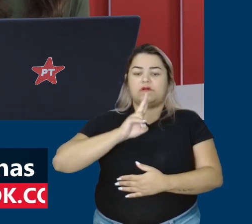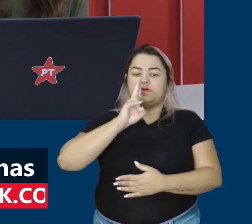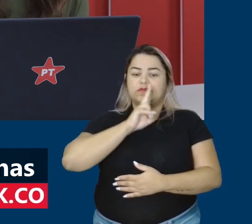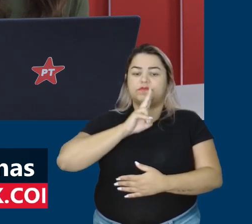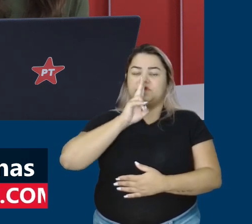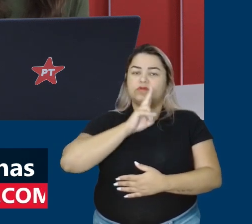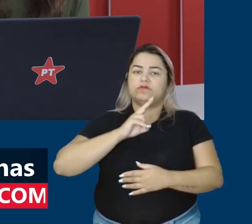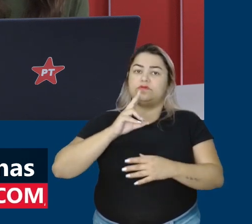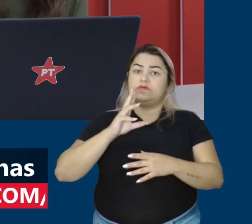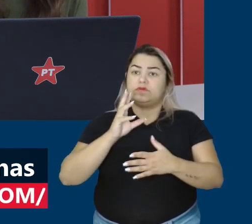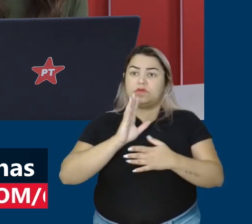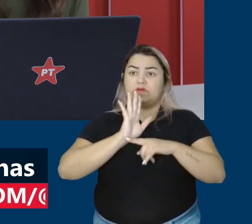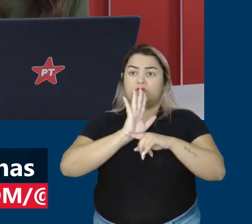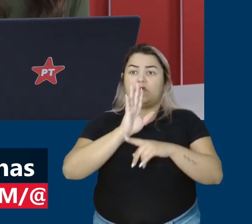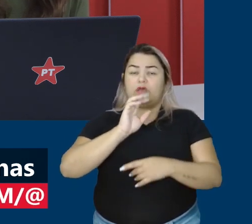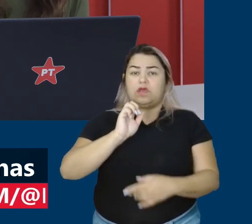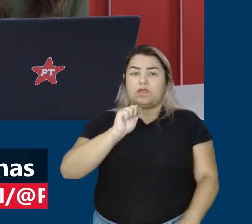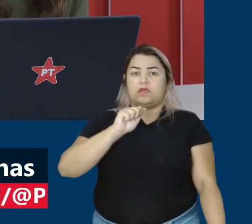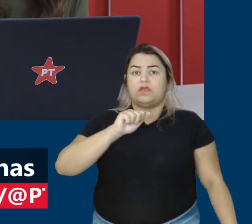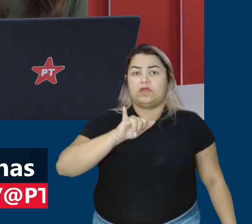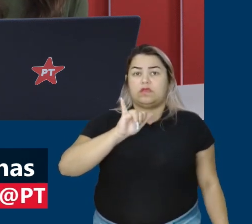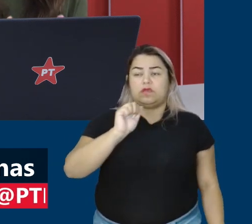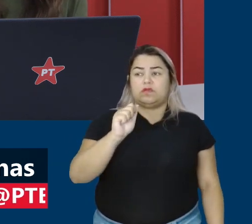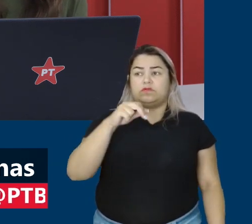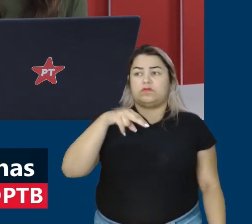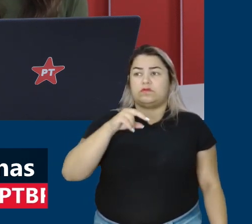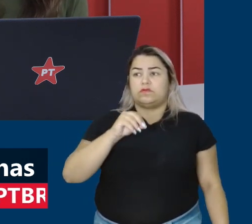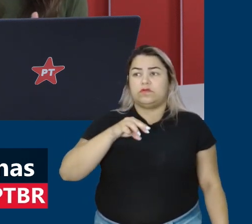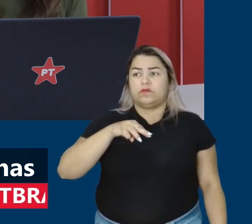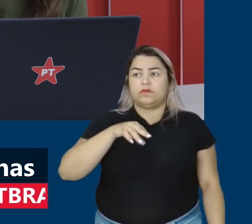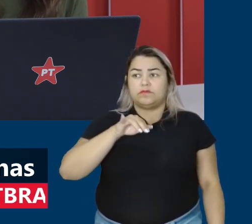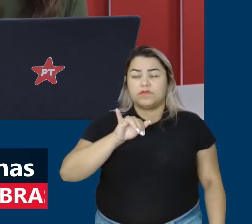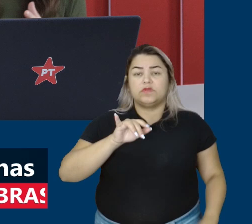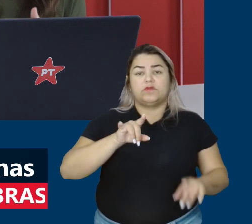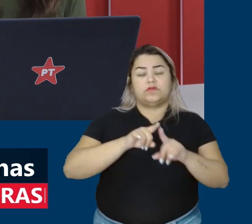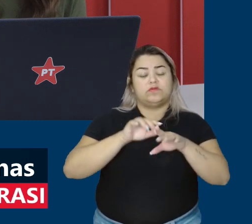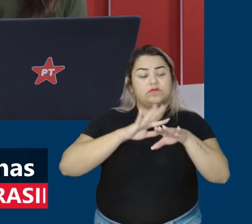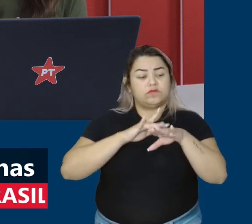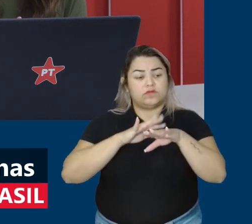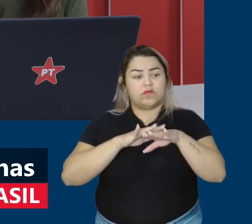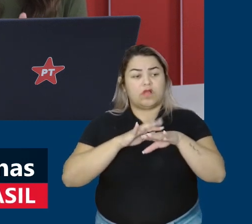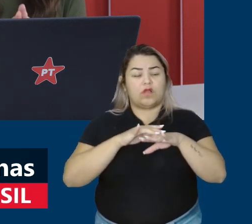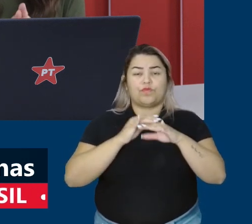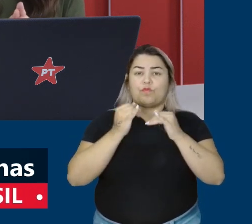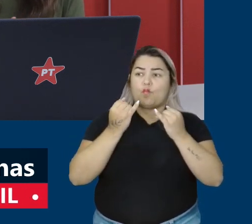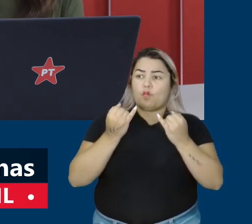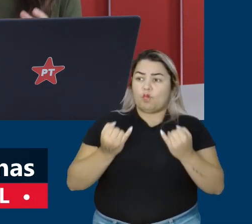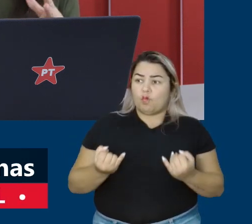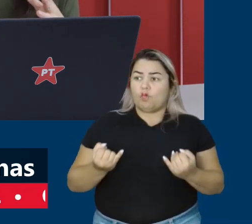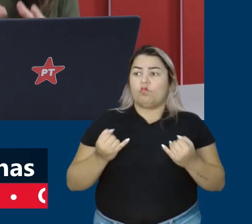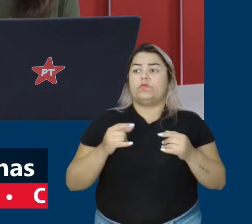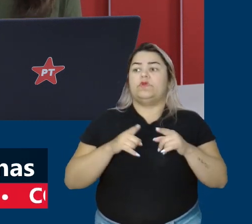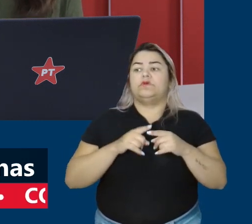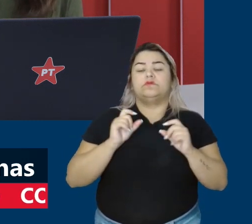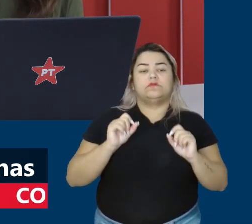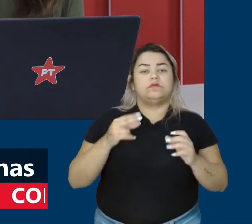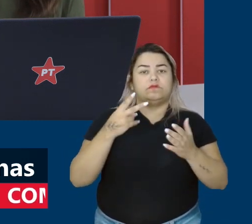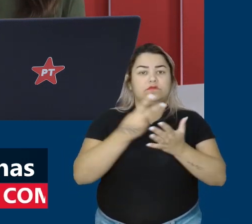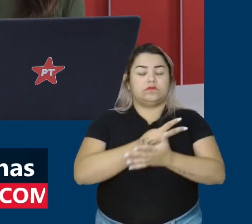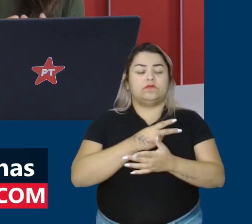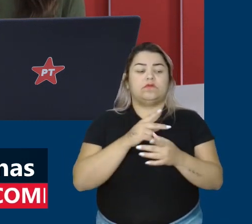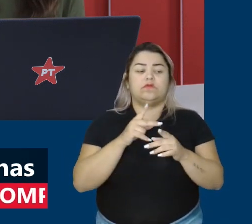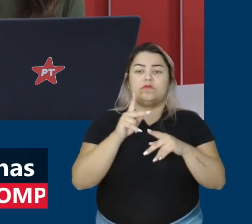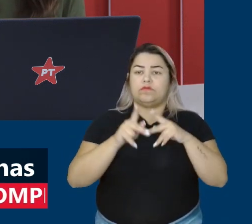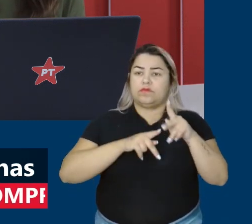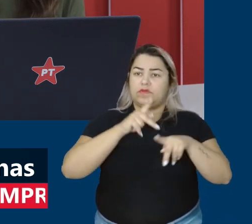crise humanitária Yanomami. Atua em casos graves ali de doença, desnutrição. Qual era a situação do povo